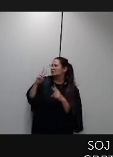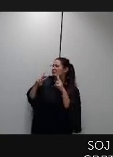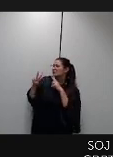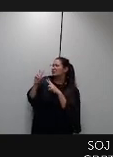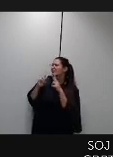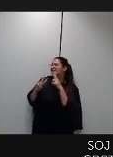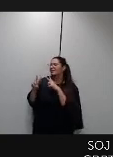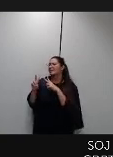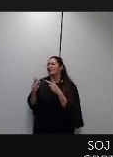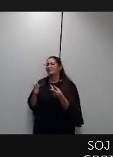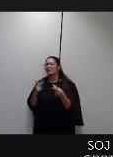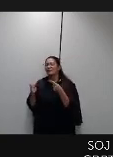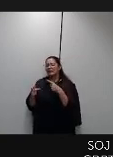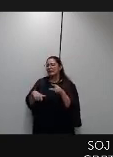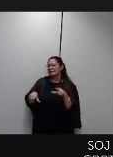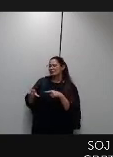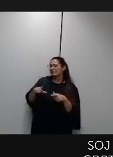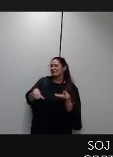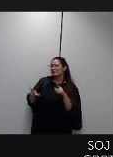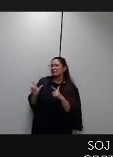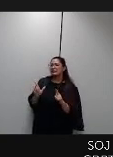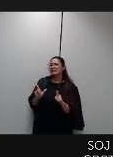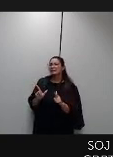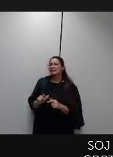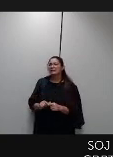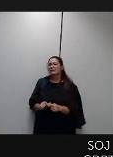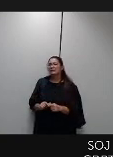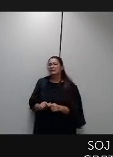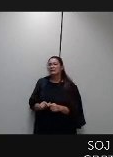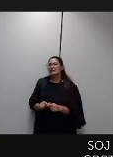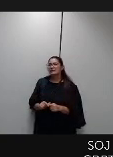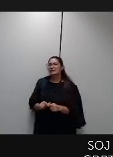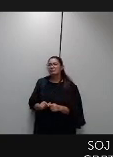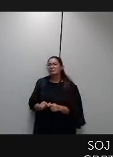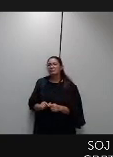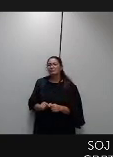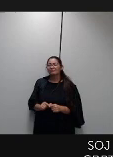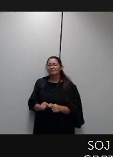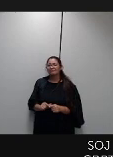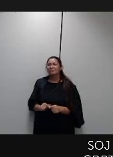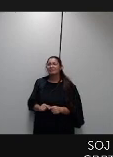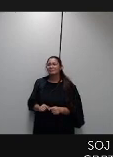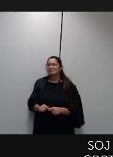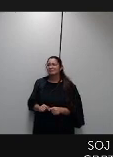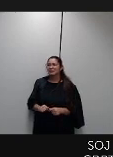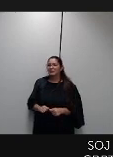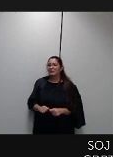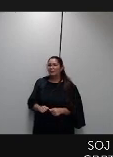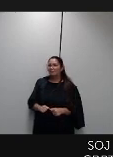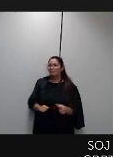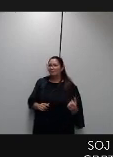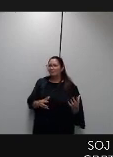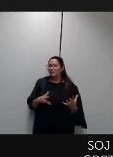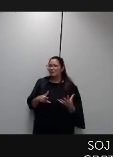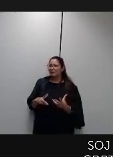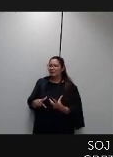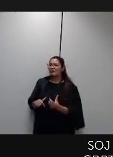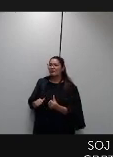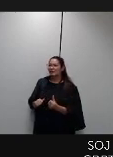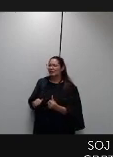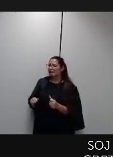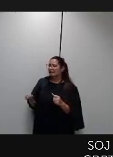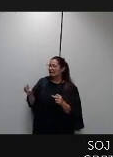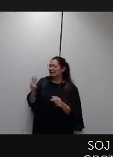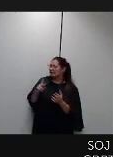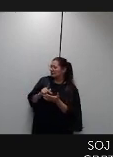é ficar obesa moralidade de certos atos deve levar em conta a realidade das